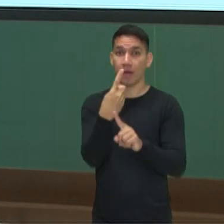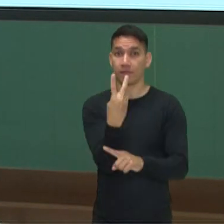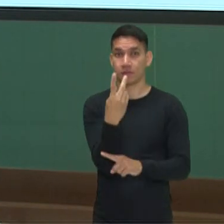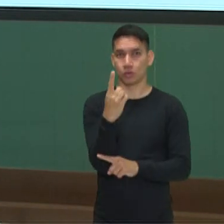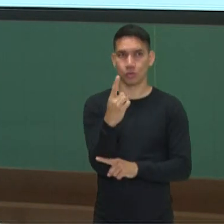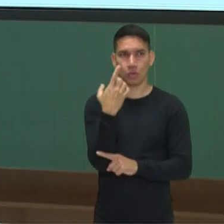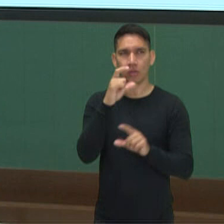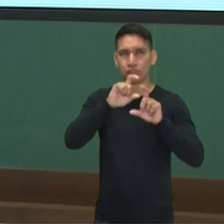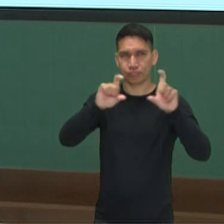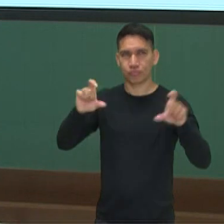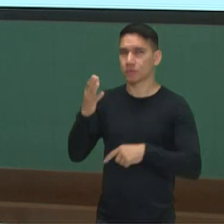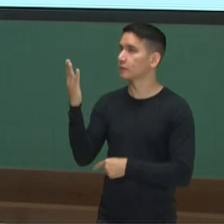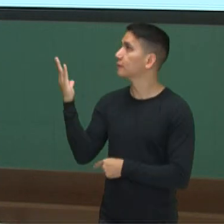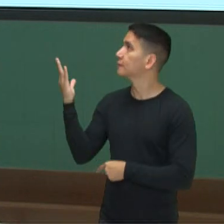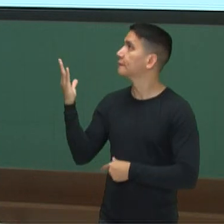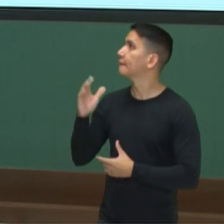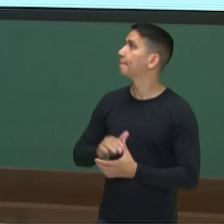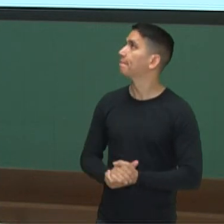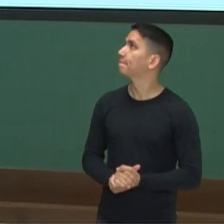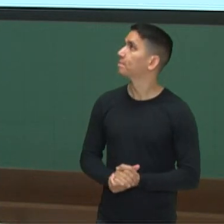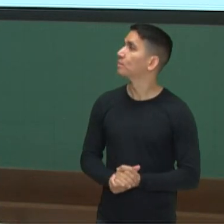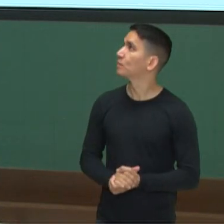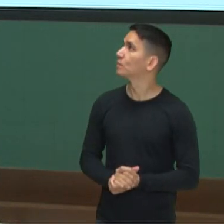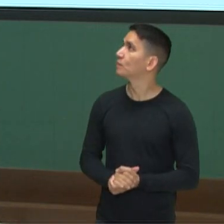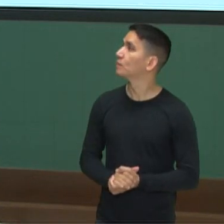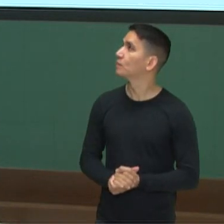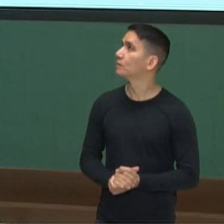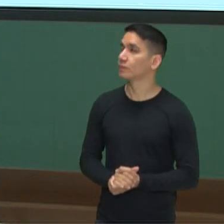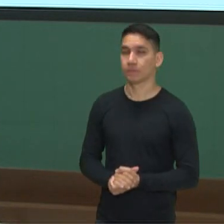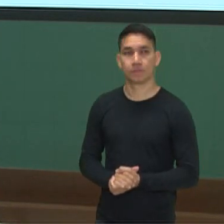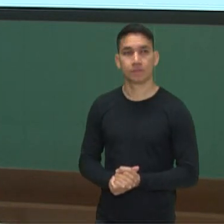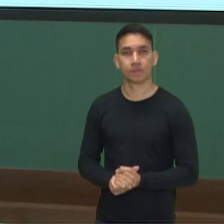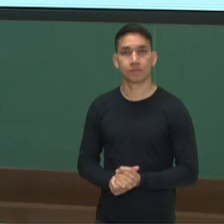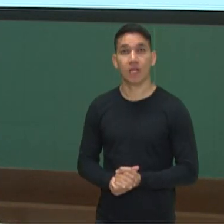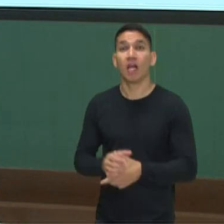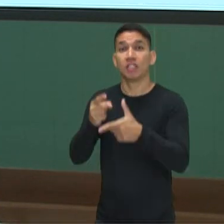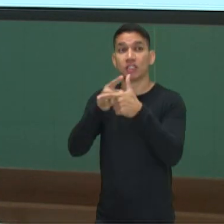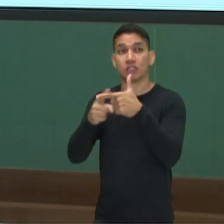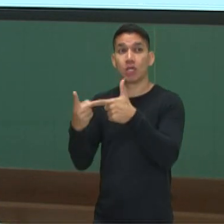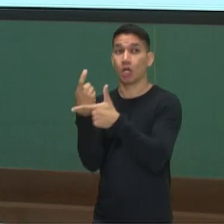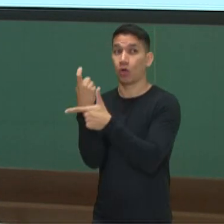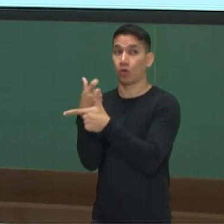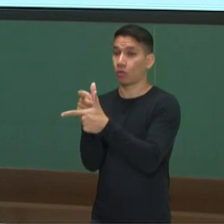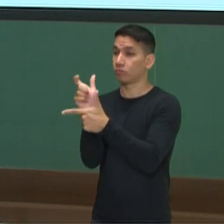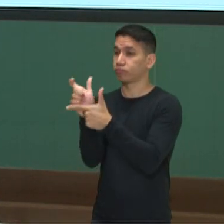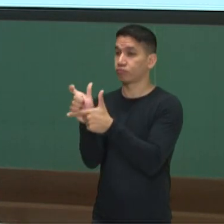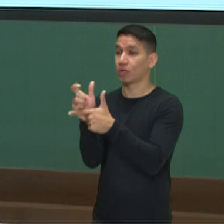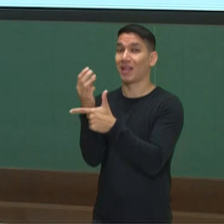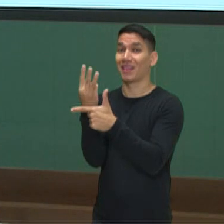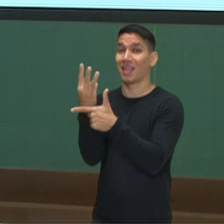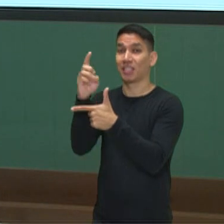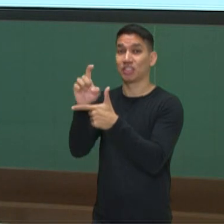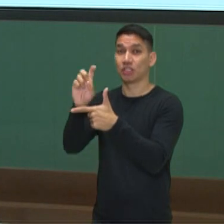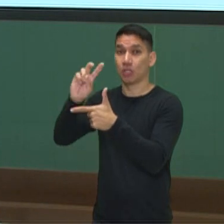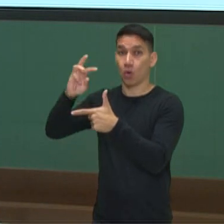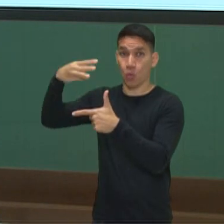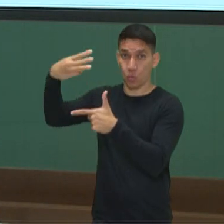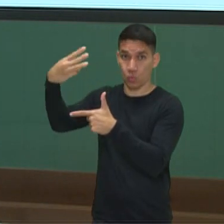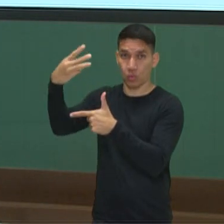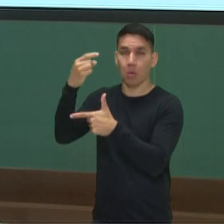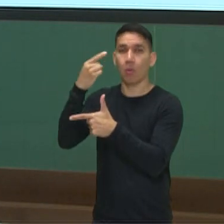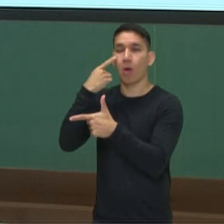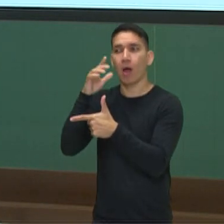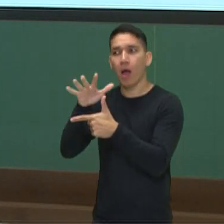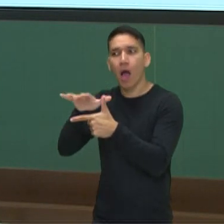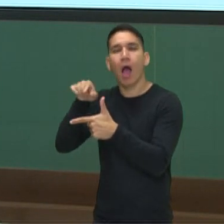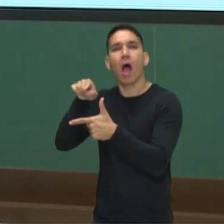à quarta menos 12x à terceira por um monômio 3x ao cubo. Só que este monômio agora